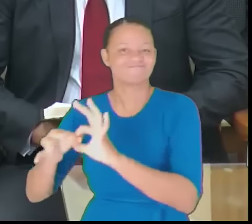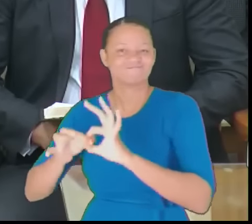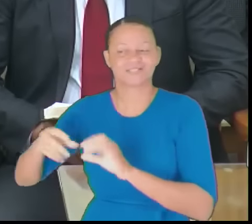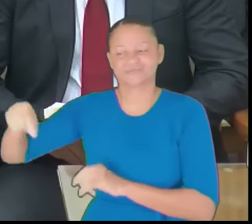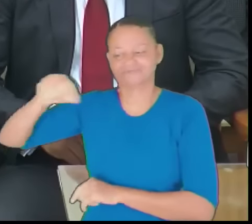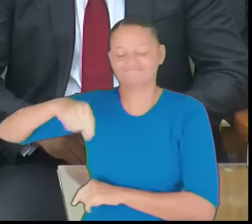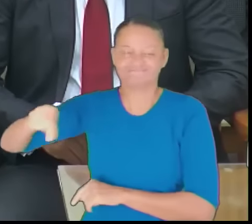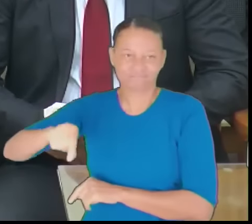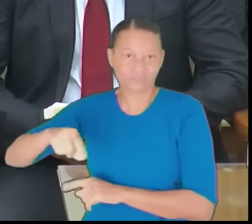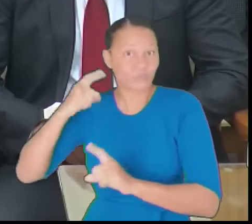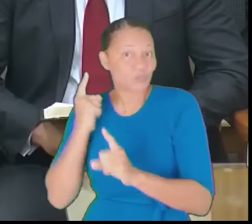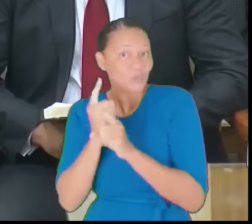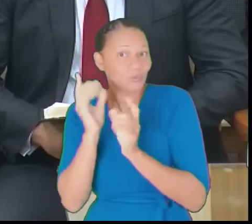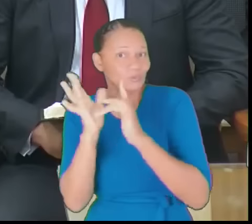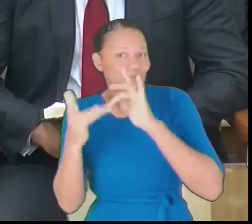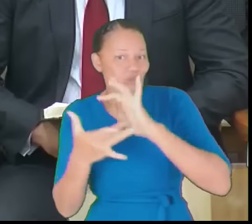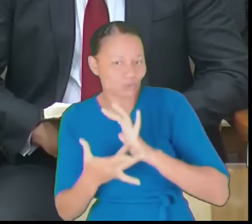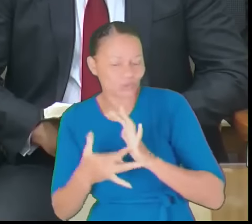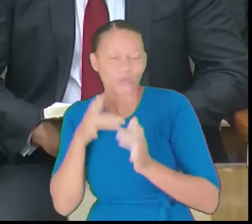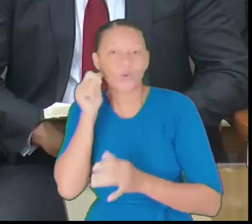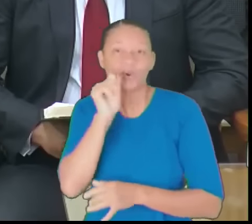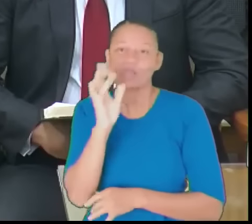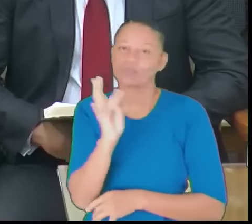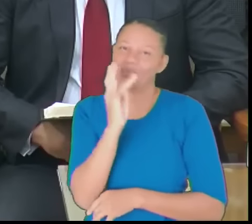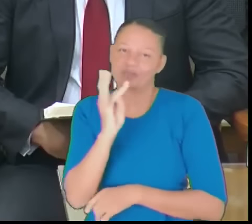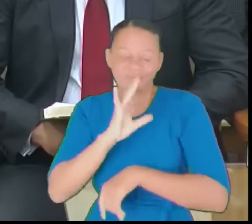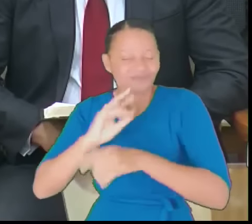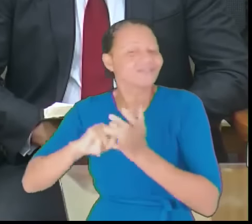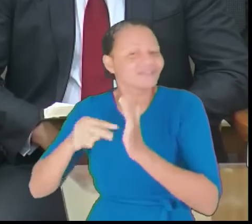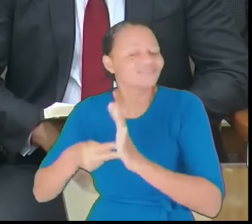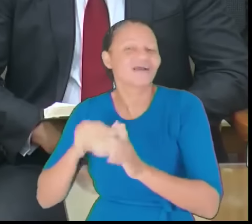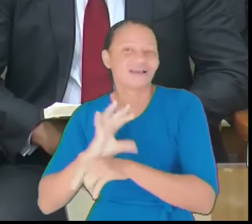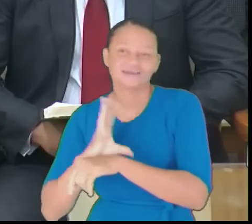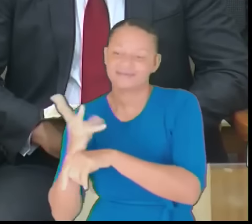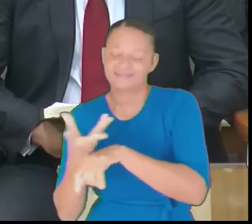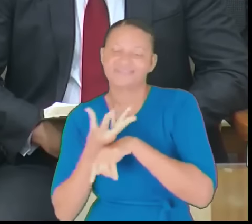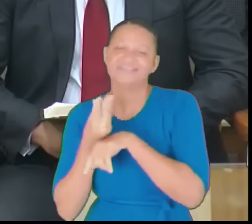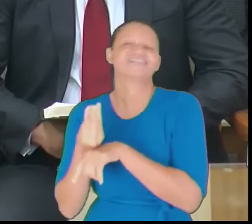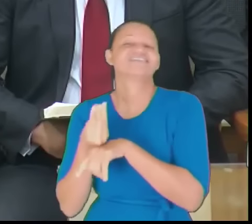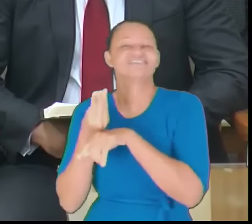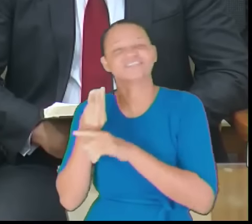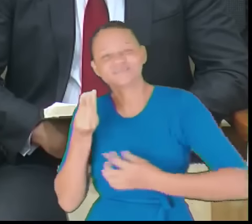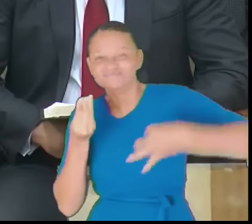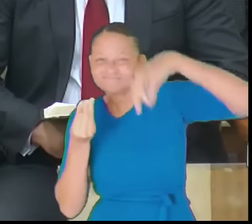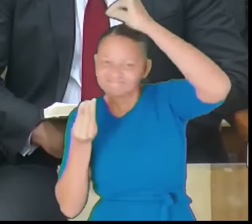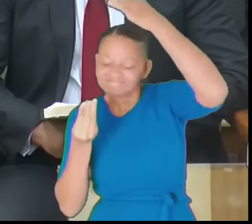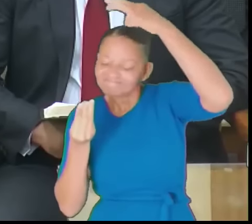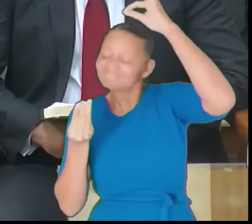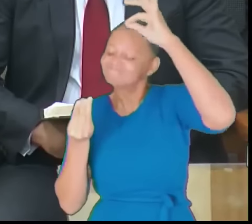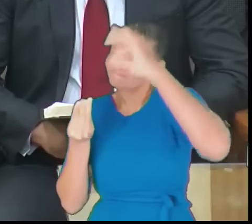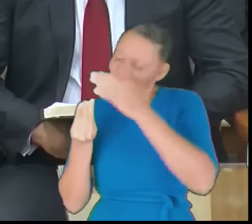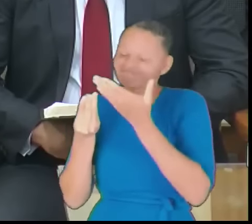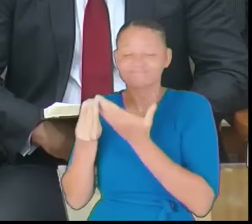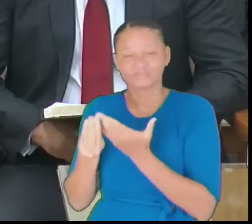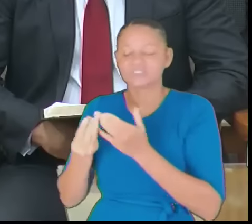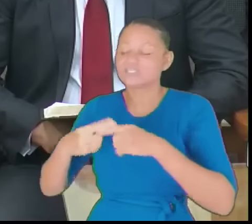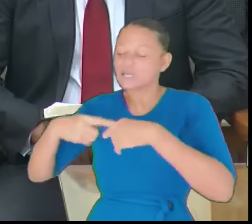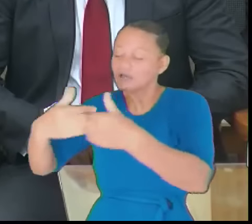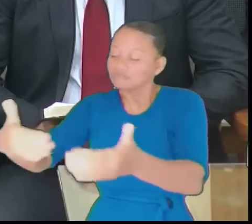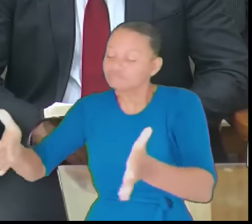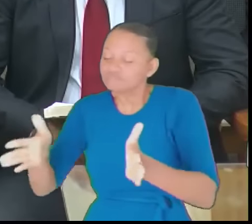de Jesus com a sua noiva, com a sua igreja. A sua igreja espiritual se encontra no jardim da oração,